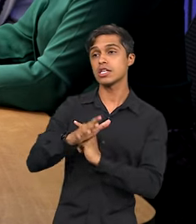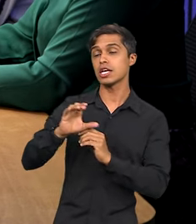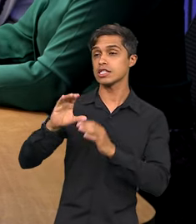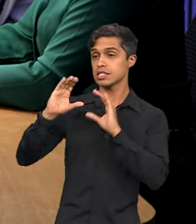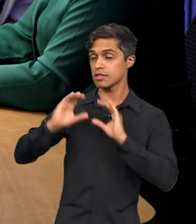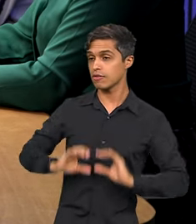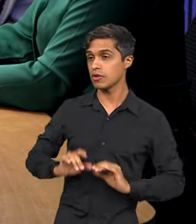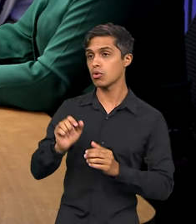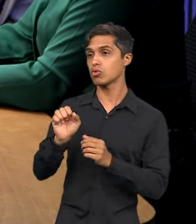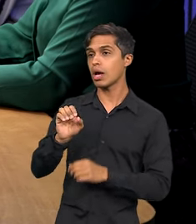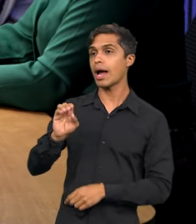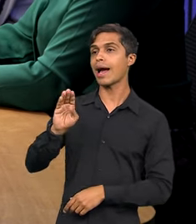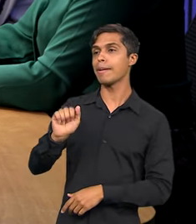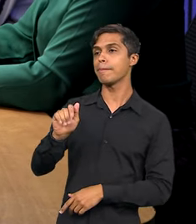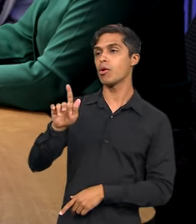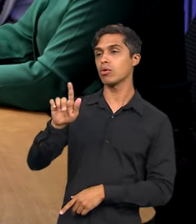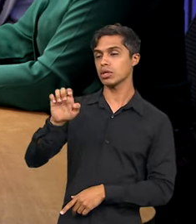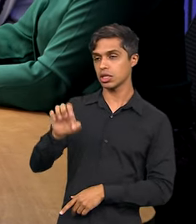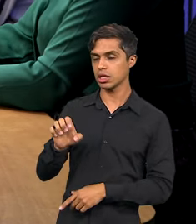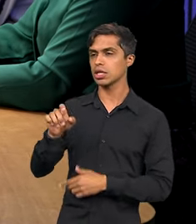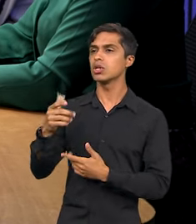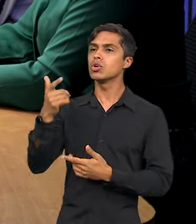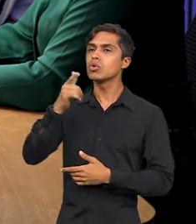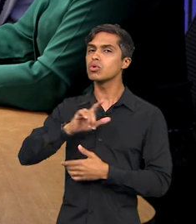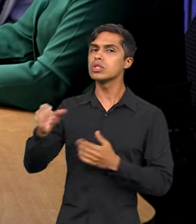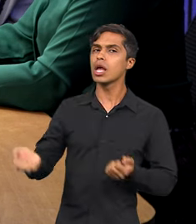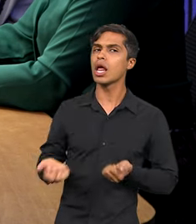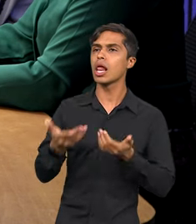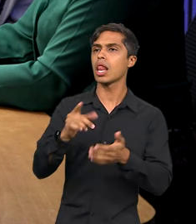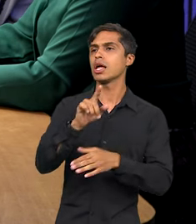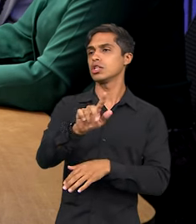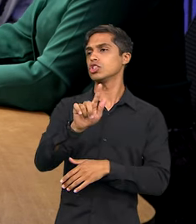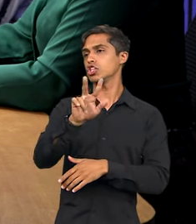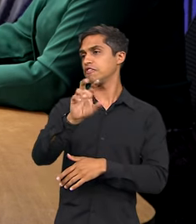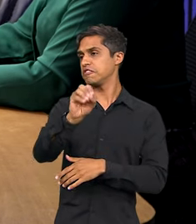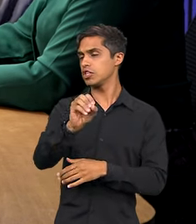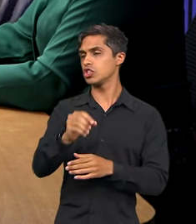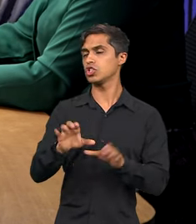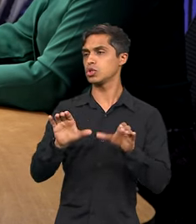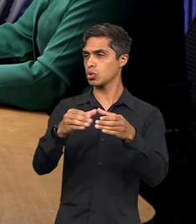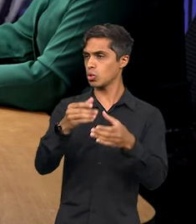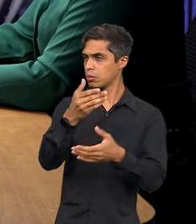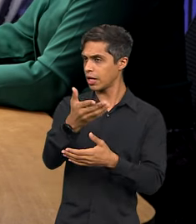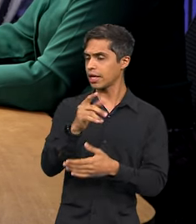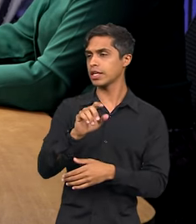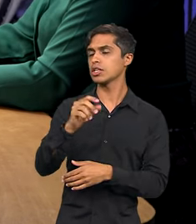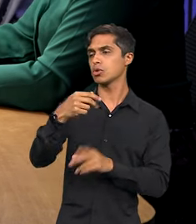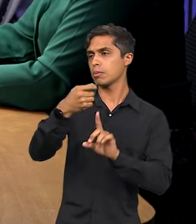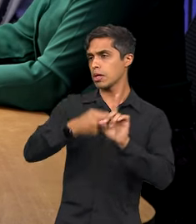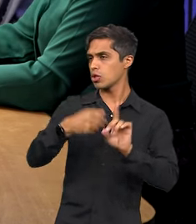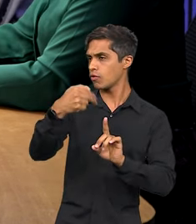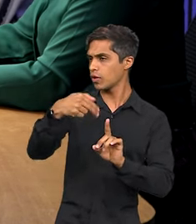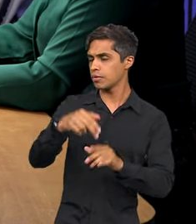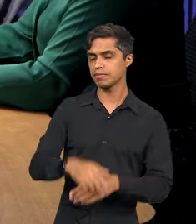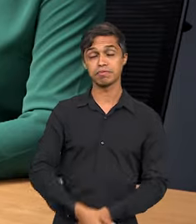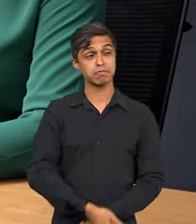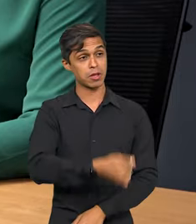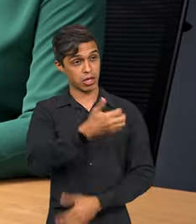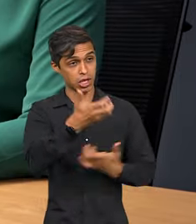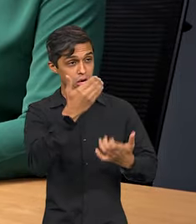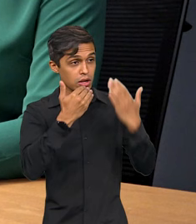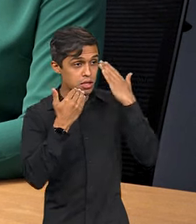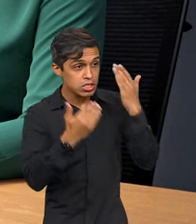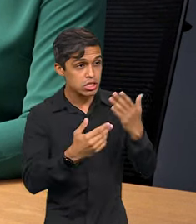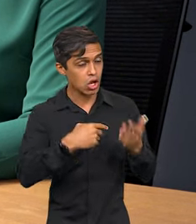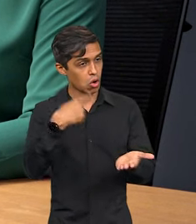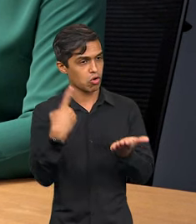abong vão levar pra cúpula social do G20 em novembro primeiro eu também queria agradecer muito o convite É uma